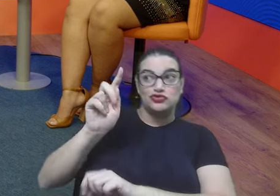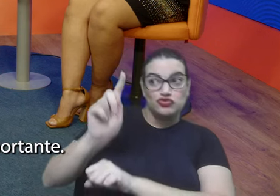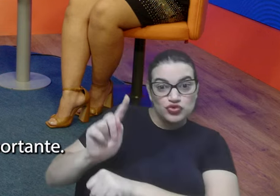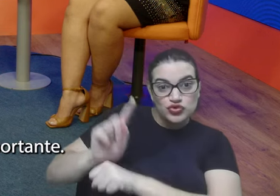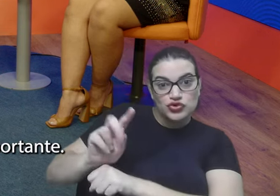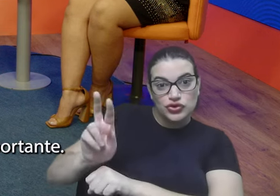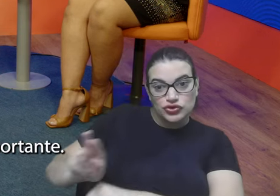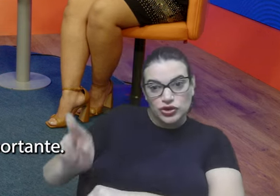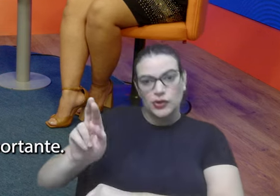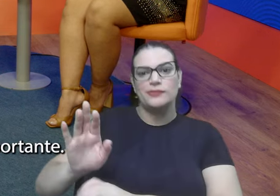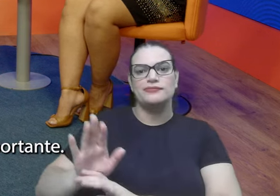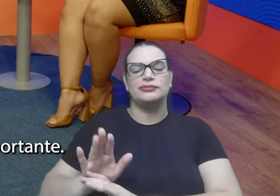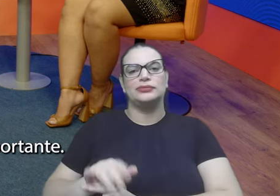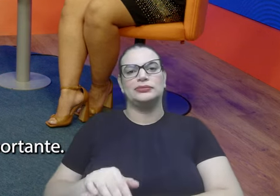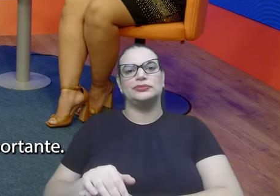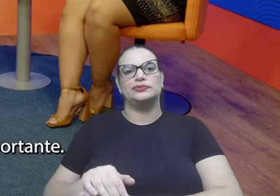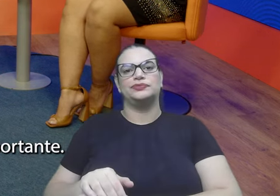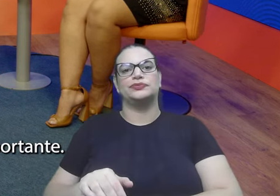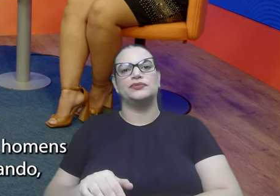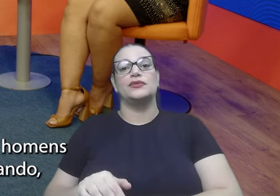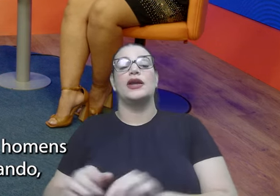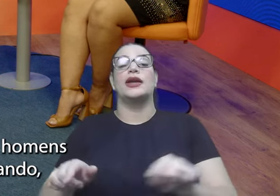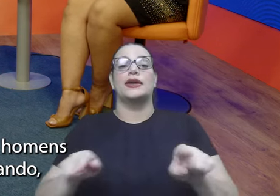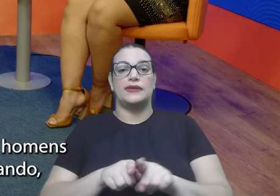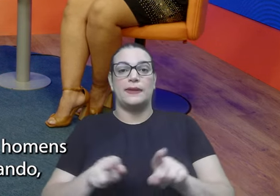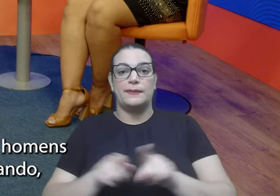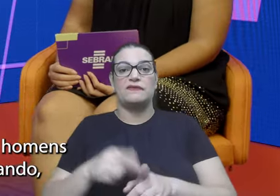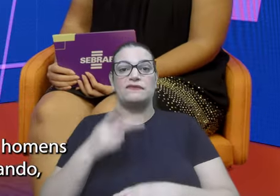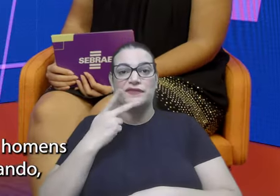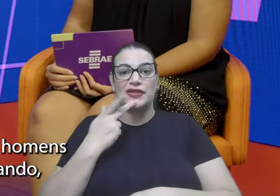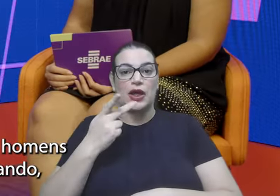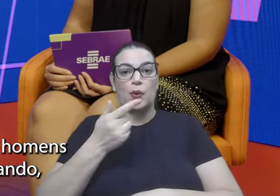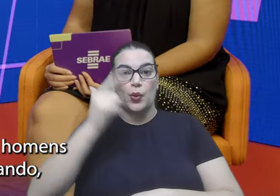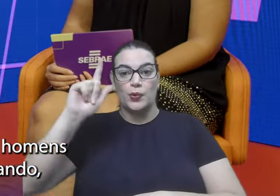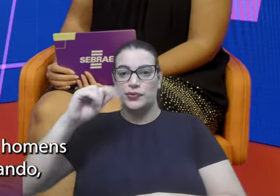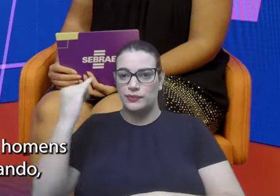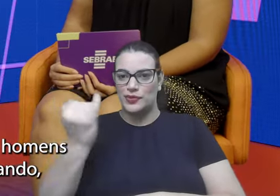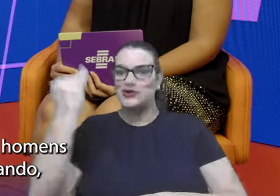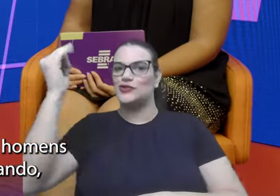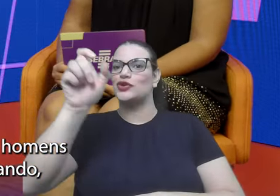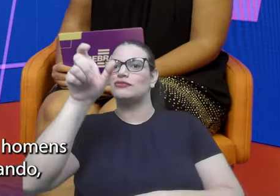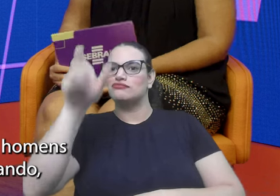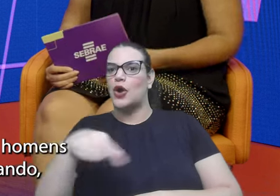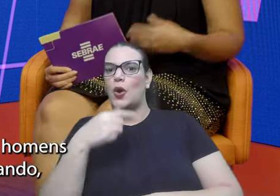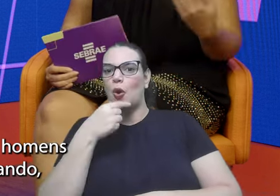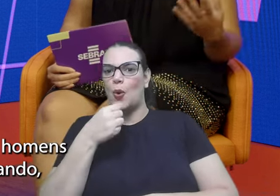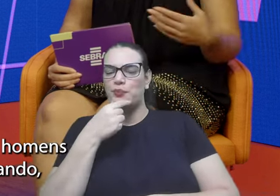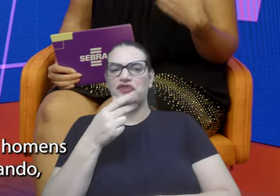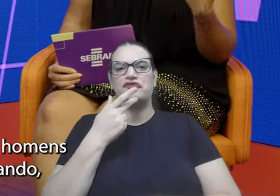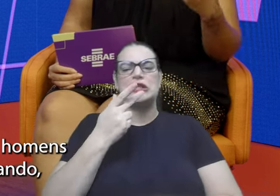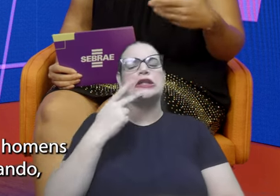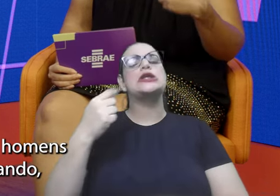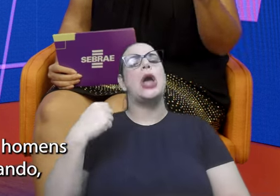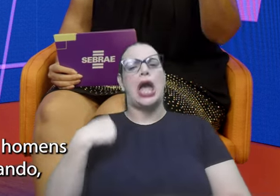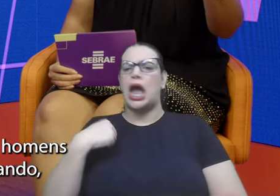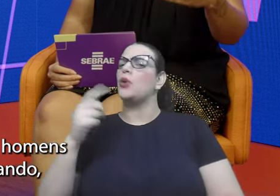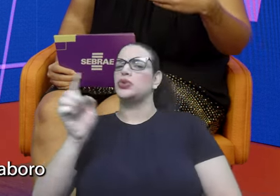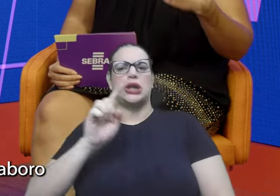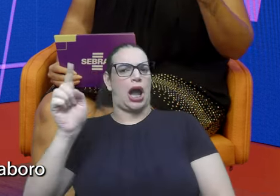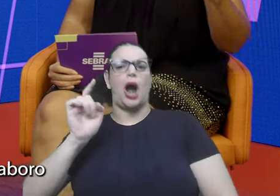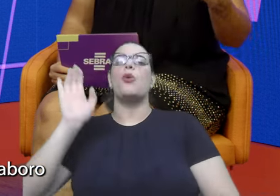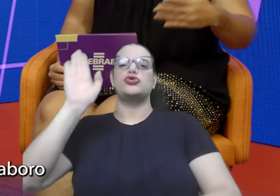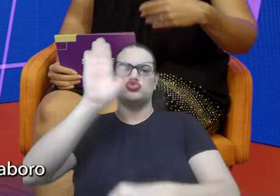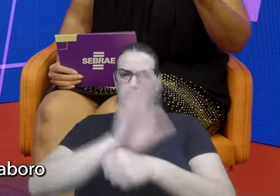É E aí posso só puxar uma coisa extremamente importante porque muitos homens acabam se posicionando falando não eu